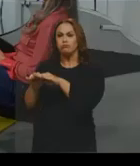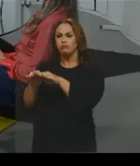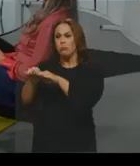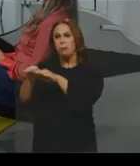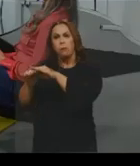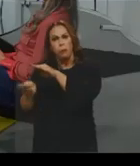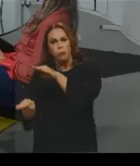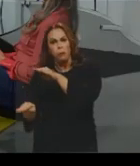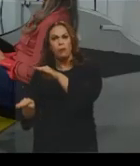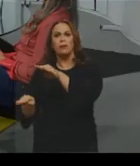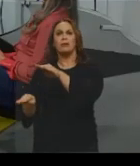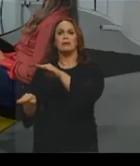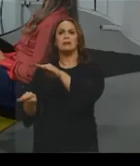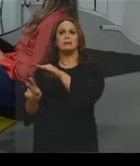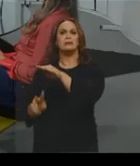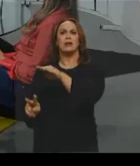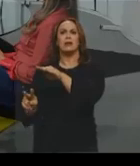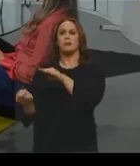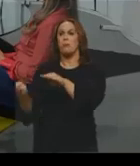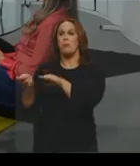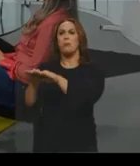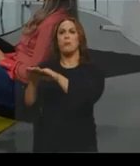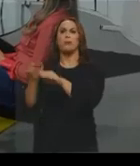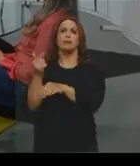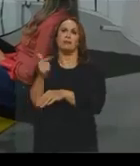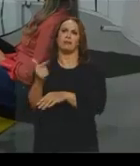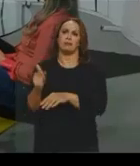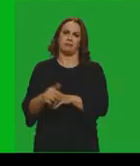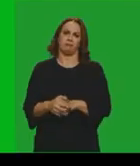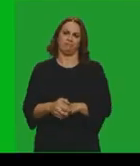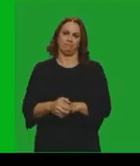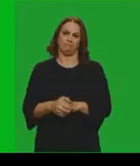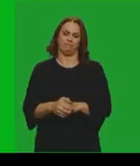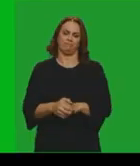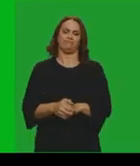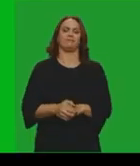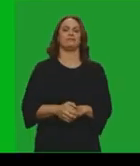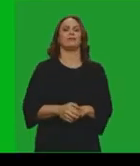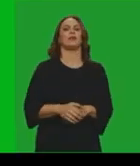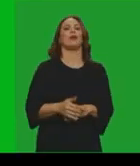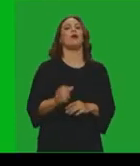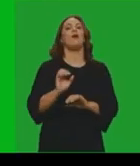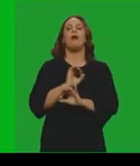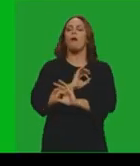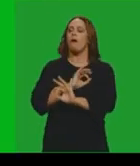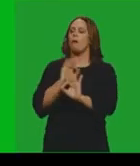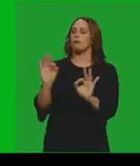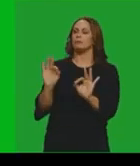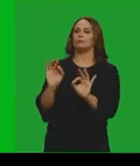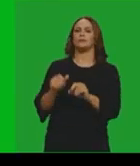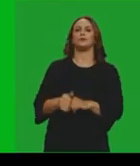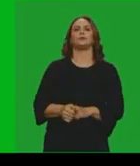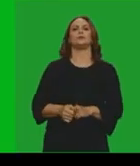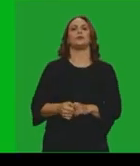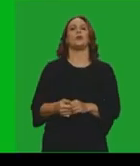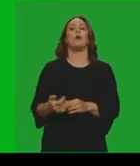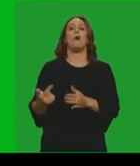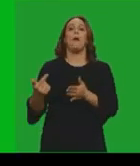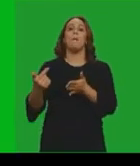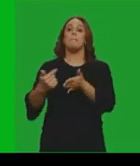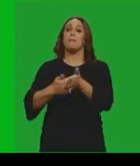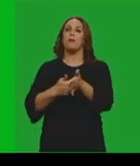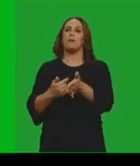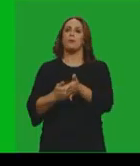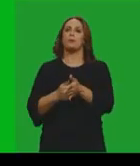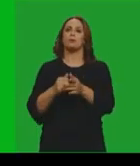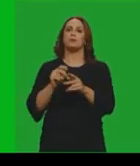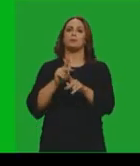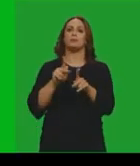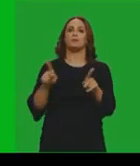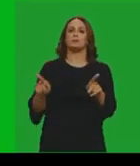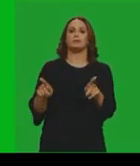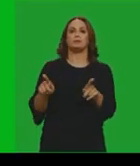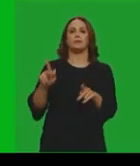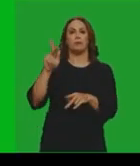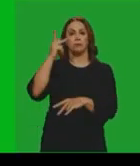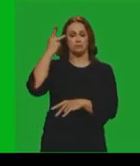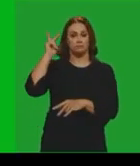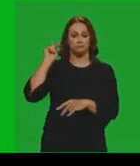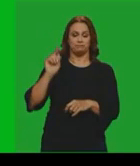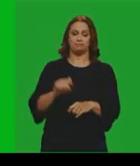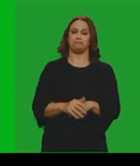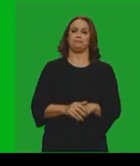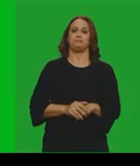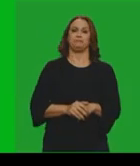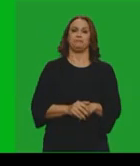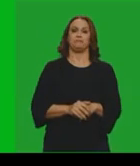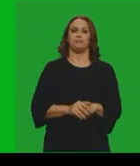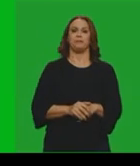globalizado. Excelente. Vamos para a próxima. Nossa próxima pergunta é para a professora Viviane. Como fazer para que as pessoas